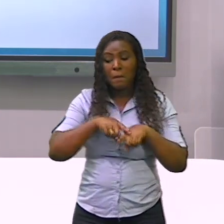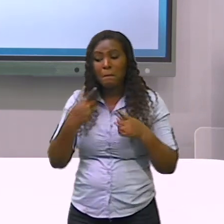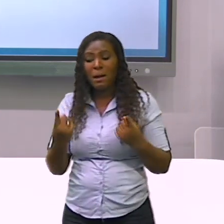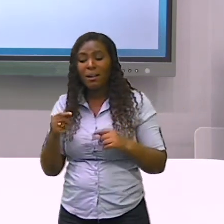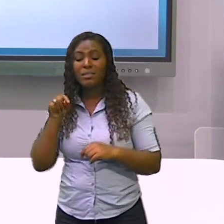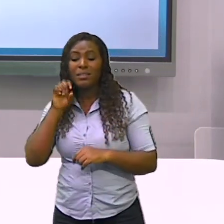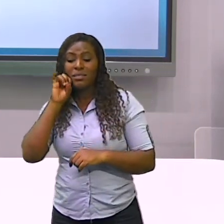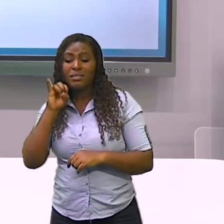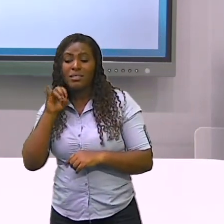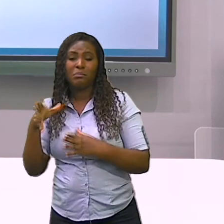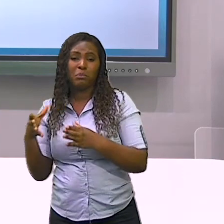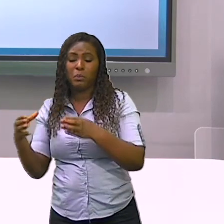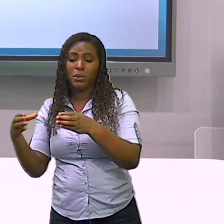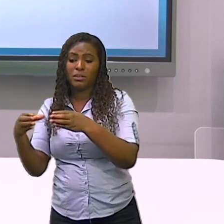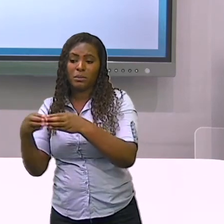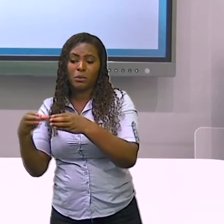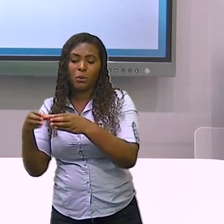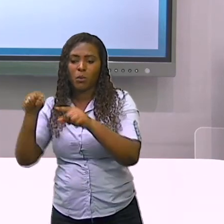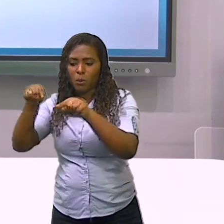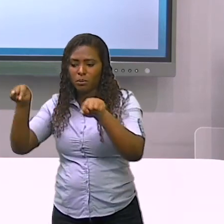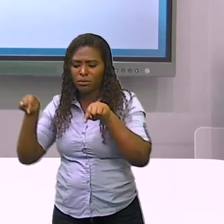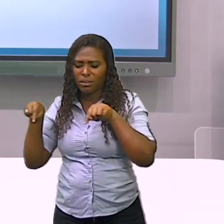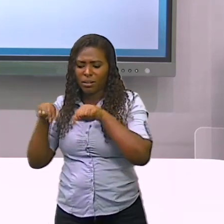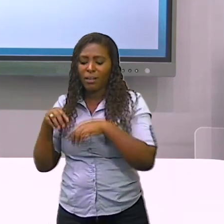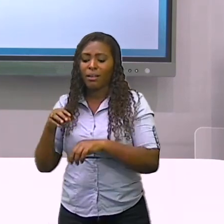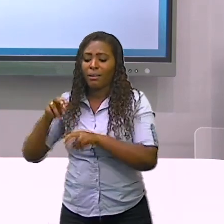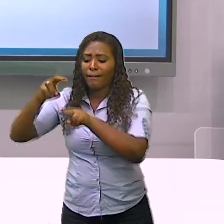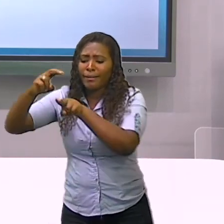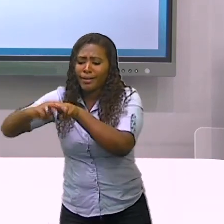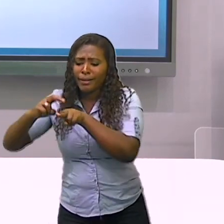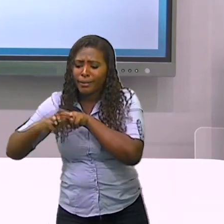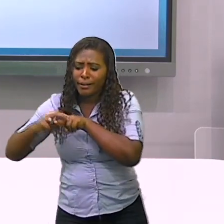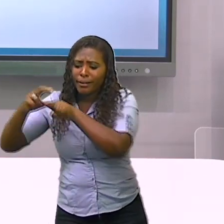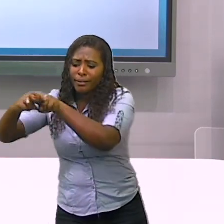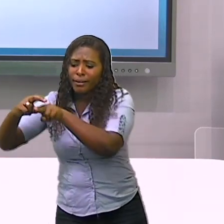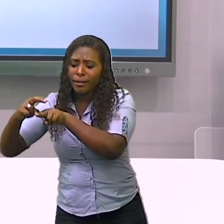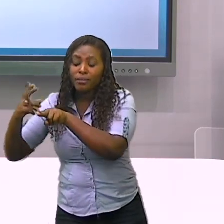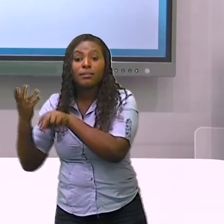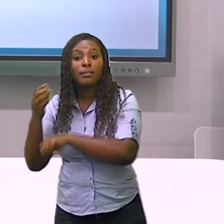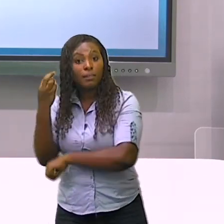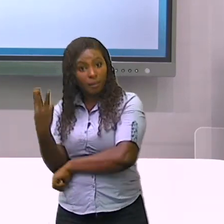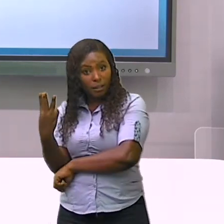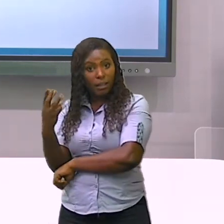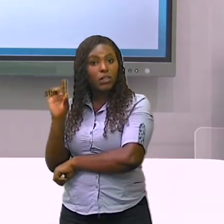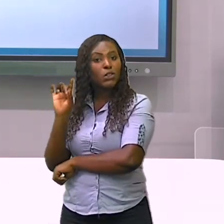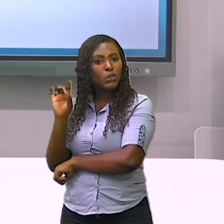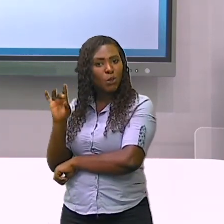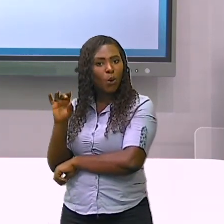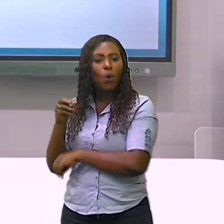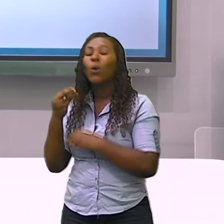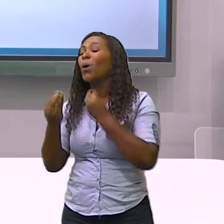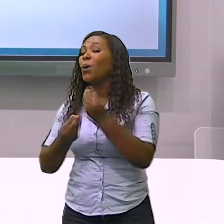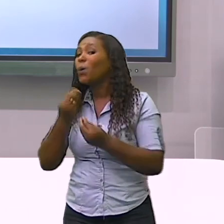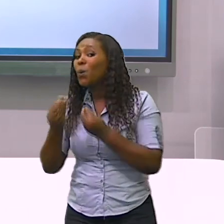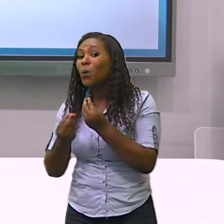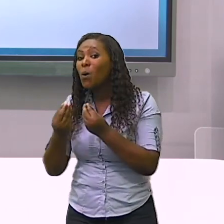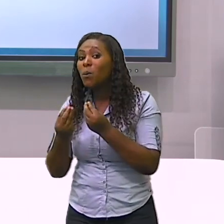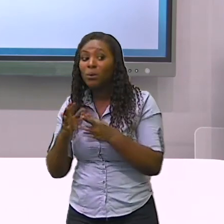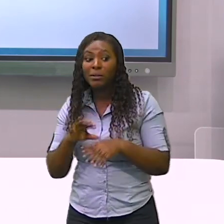bem. Nós temos aqui, nessa relação de dependência,